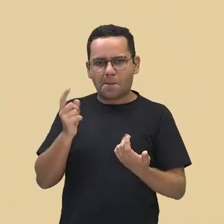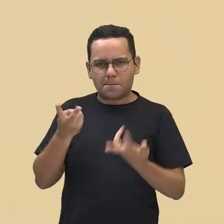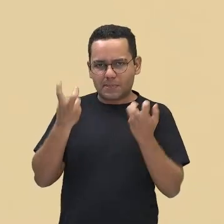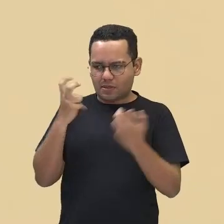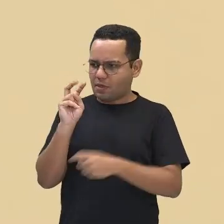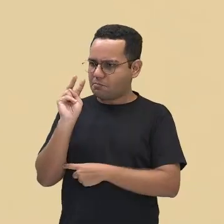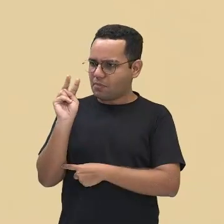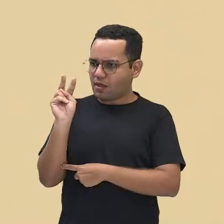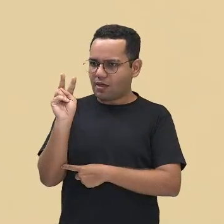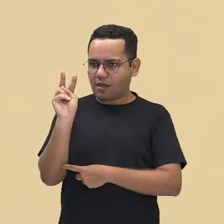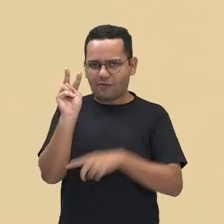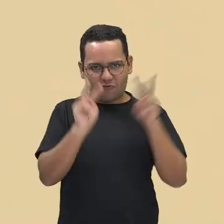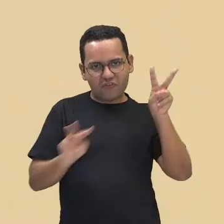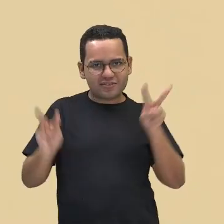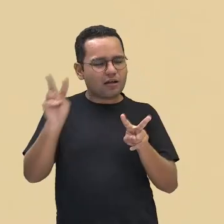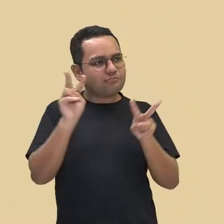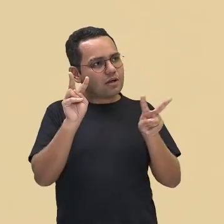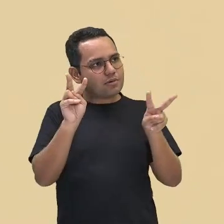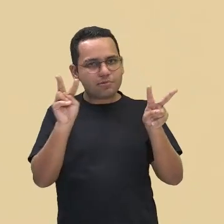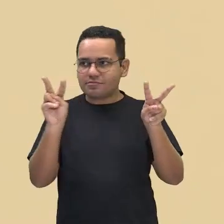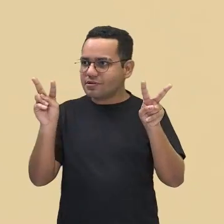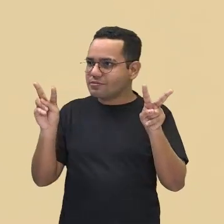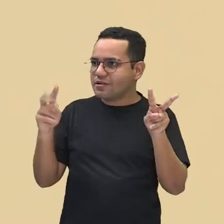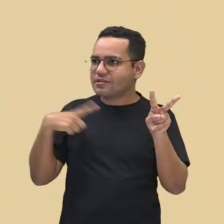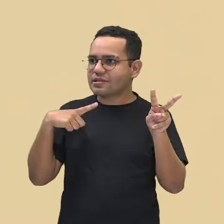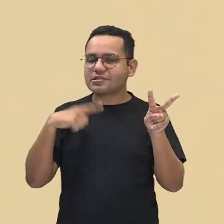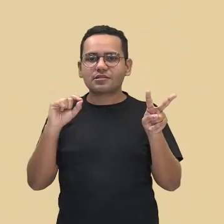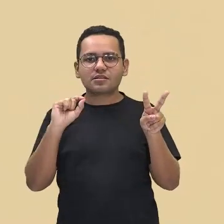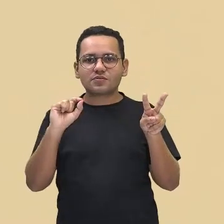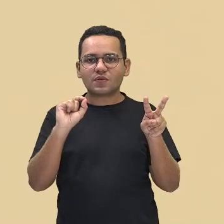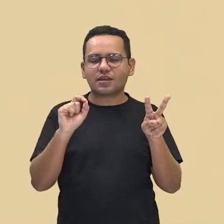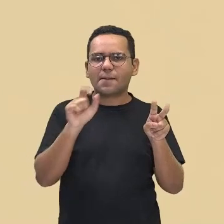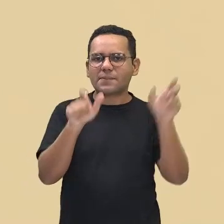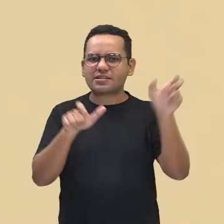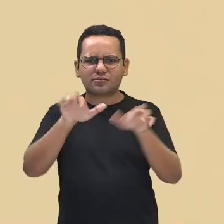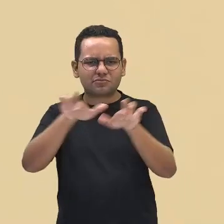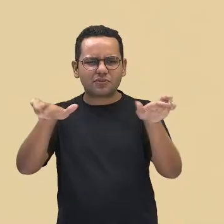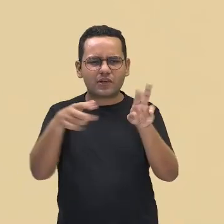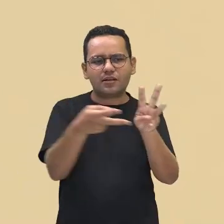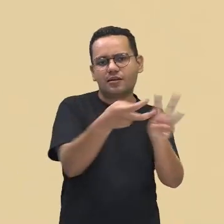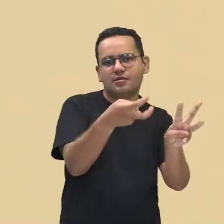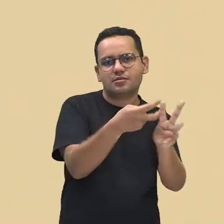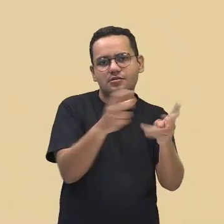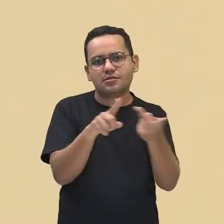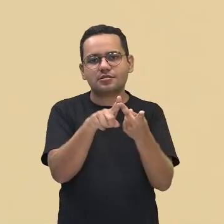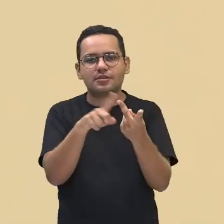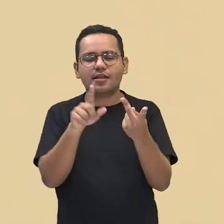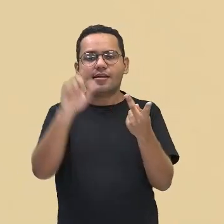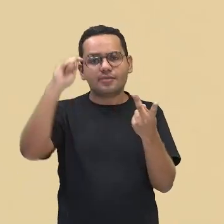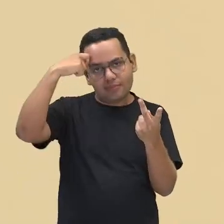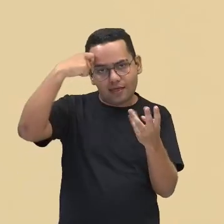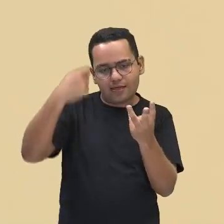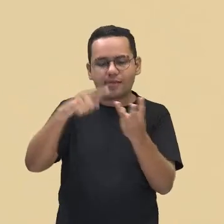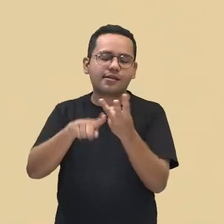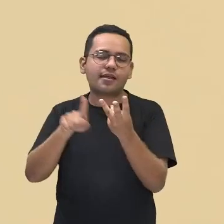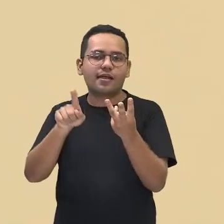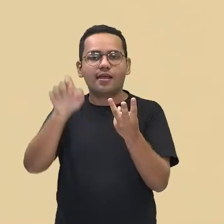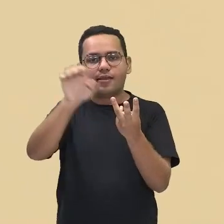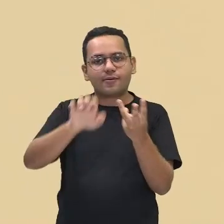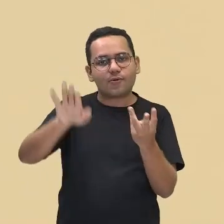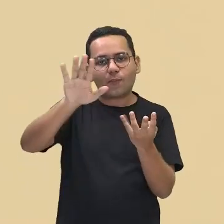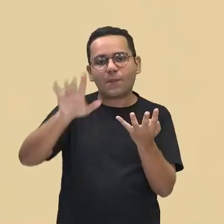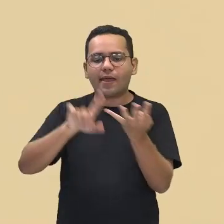mais marca? A indígena, a negra, a europeia, a branca. Então essa atividade